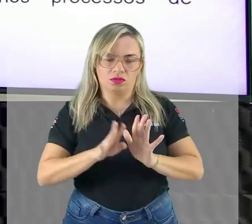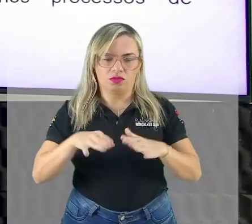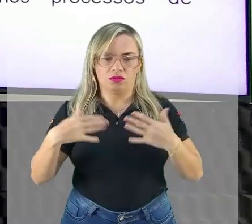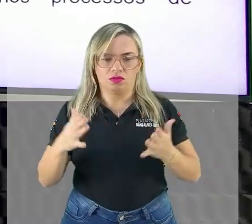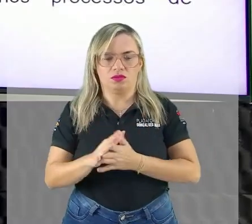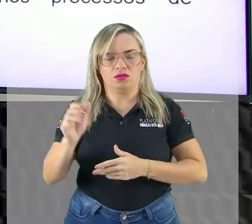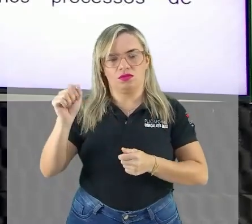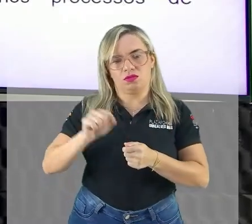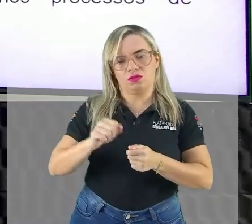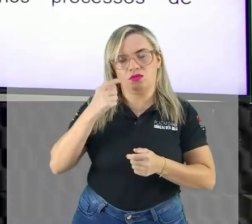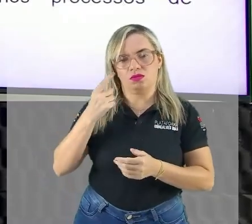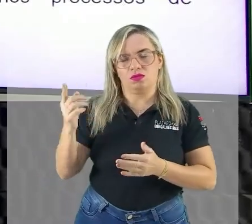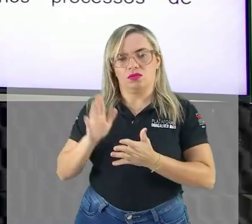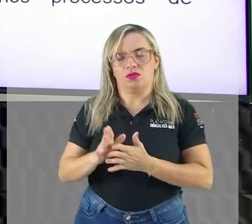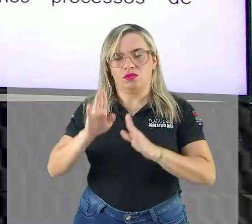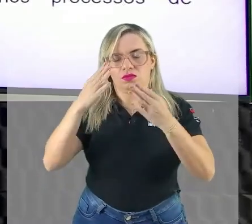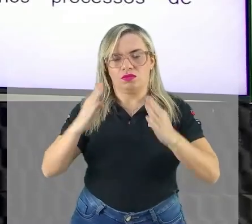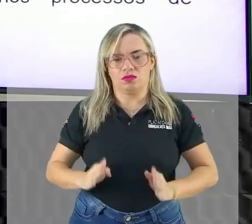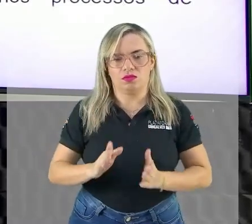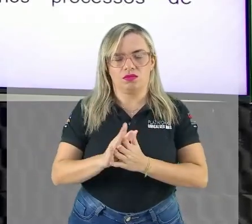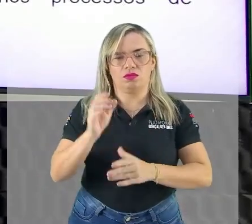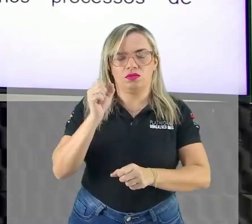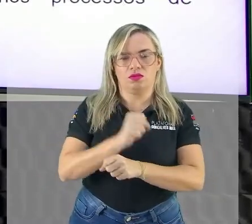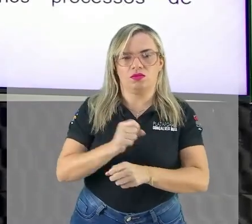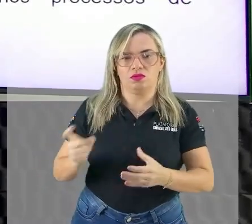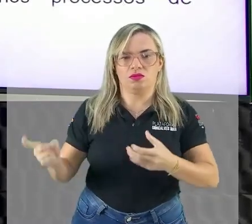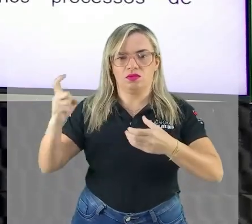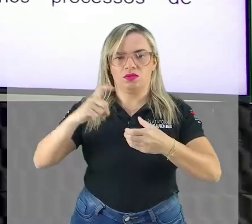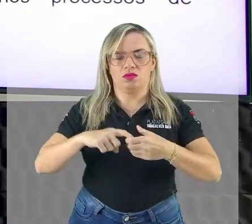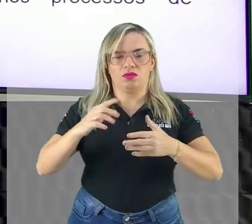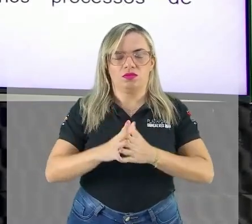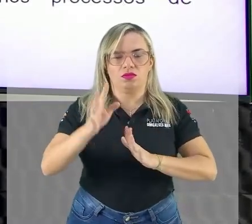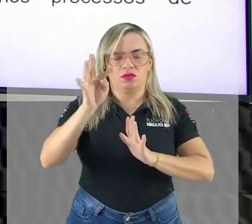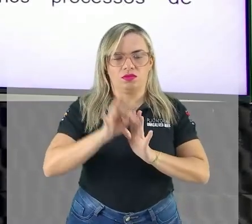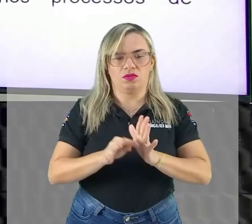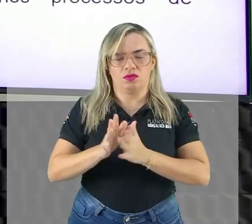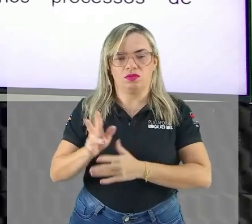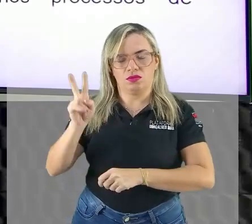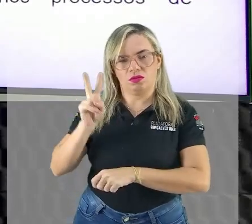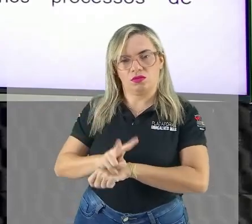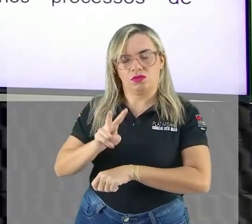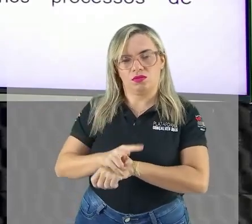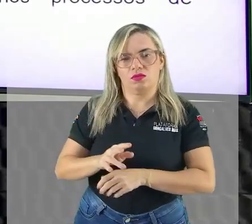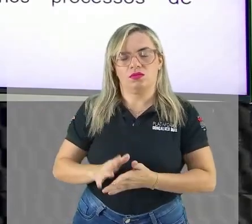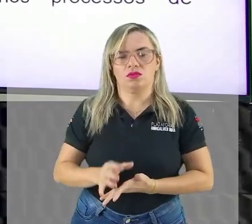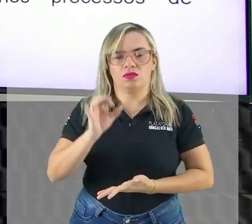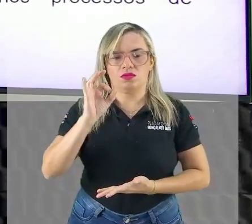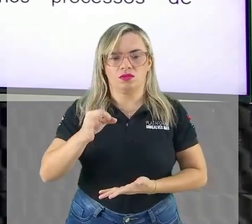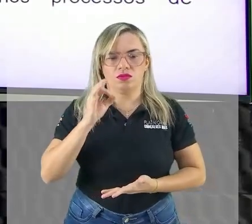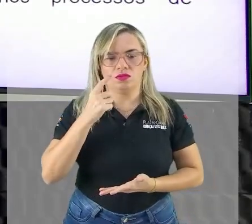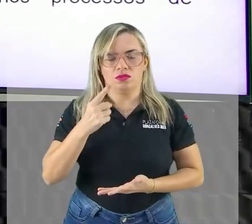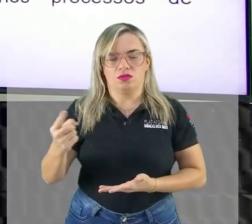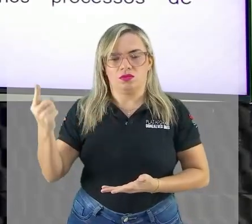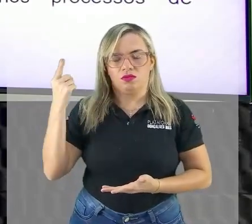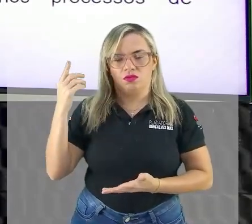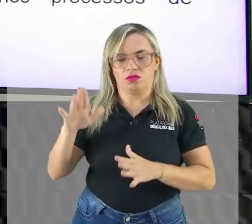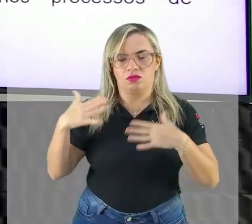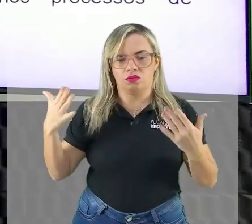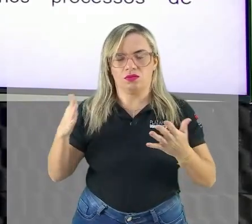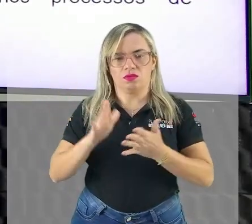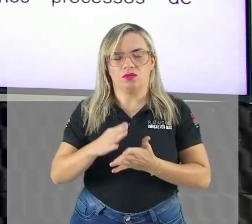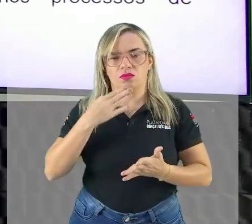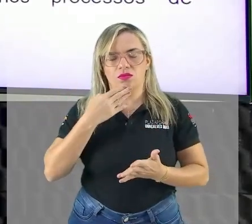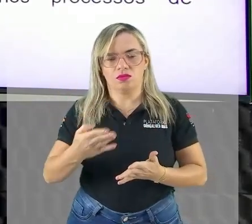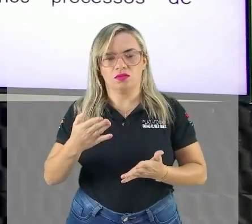aí a gente fazendo a interpretação certa, vocês vão pausar, voltar lá no texto, verificar certinho cada afirmação das alternativas com o que está